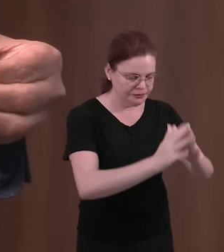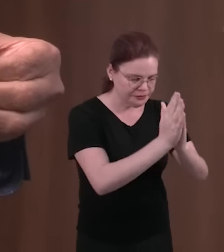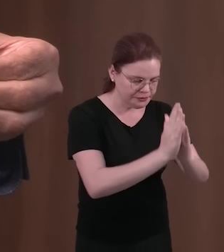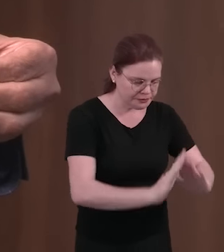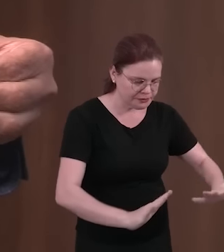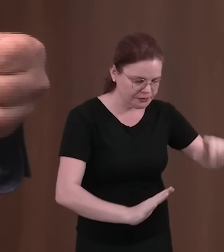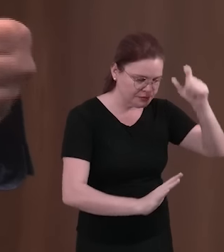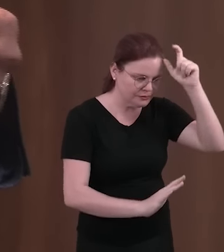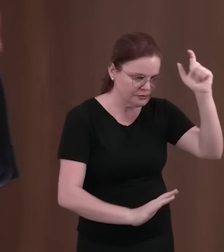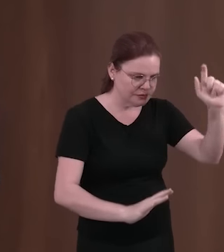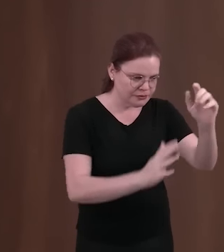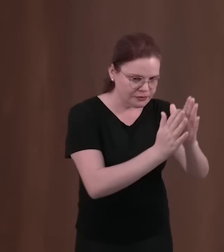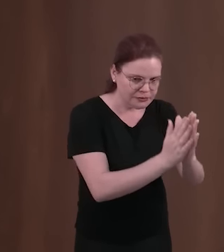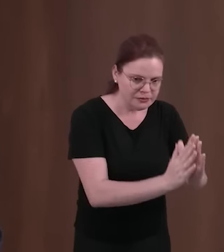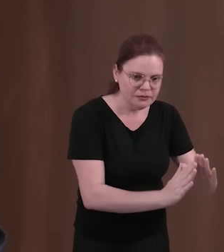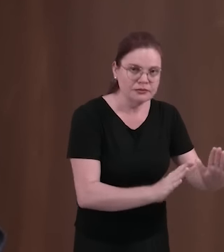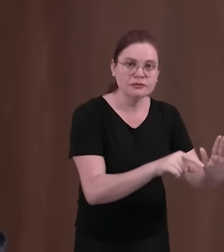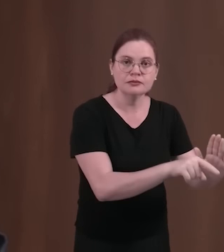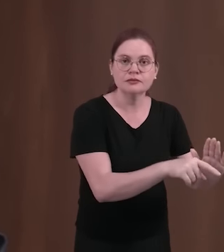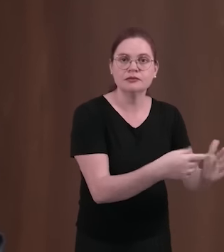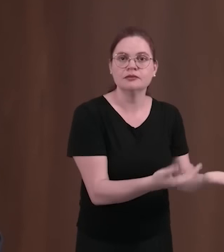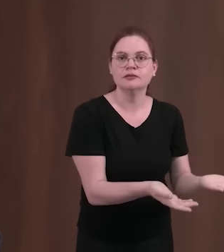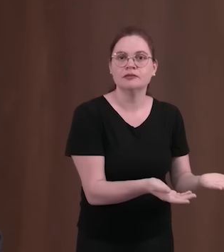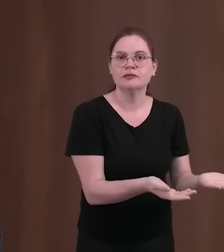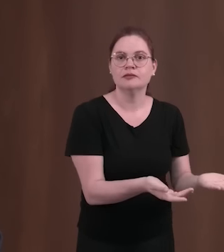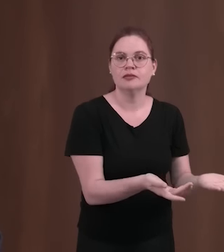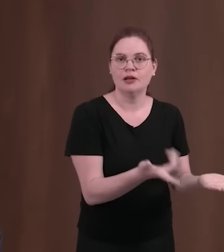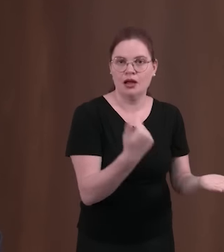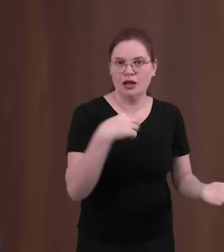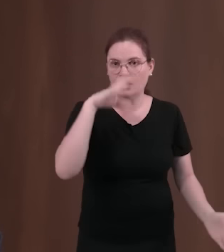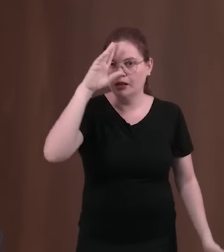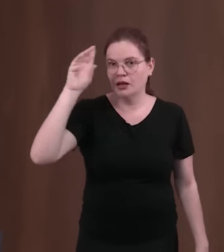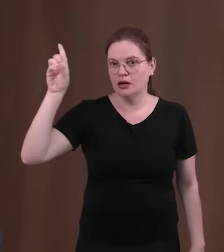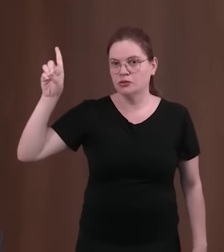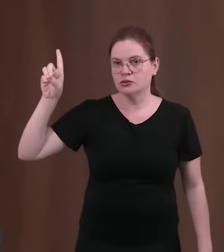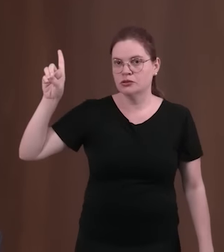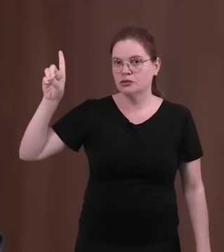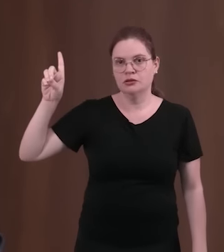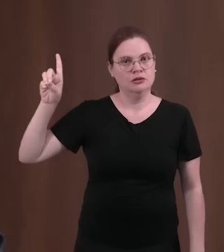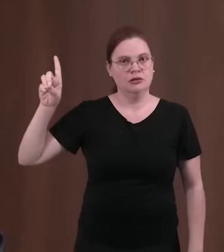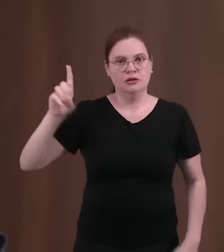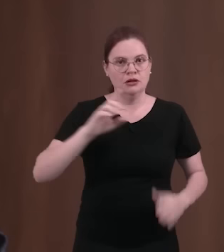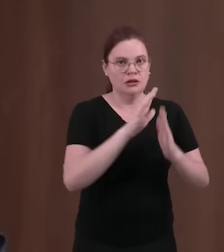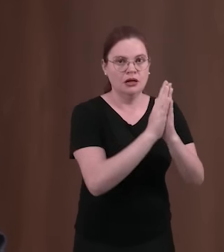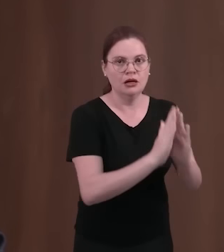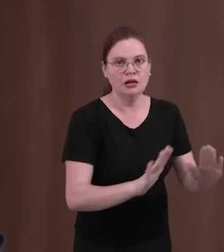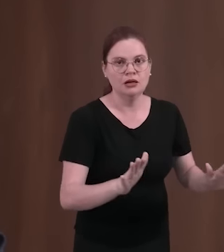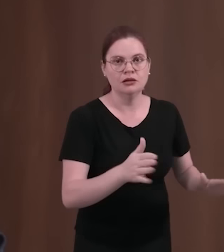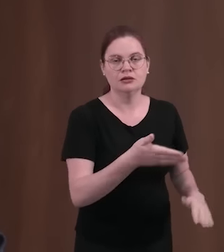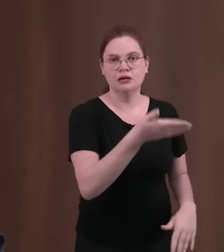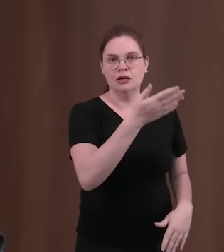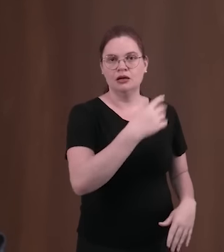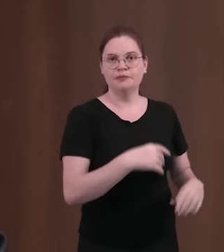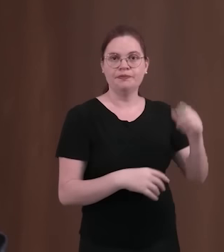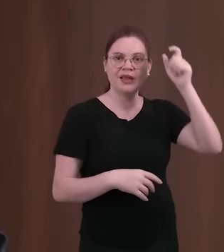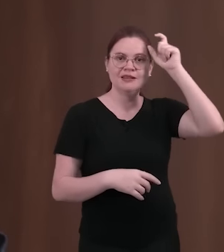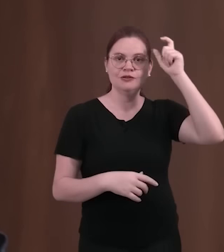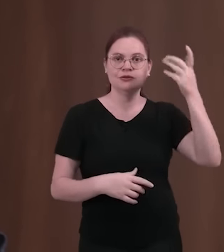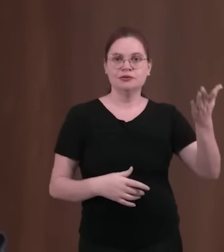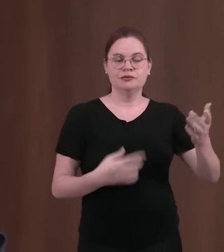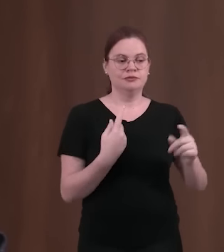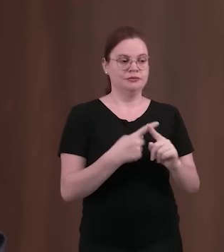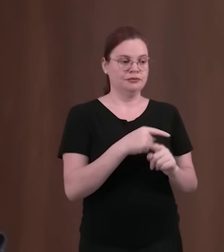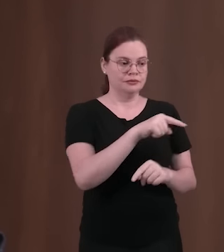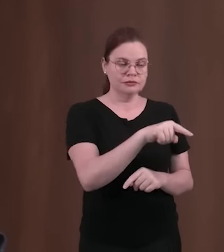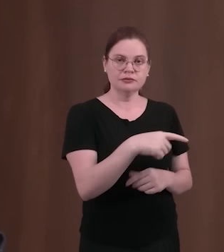idolatria, ele está adorando a quem? Não é a Deus. Ele é o adversário. Porque o ídolo está